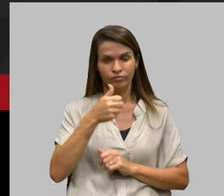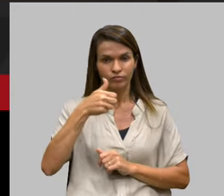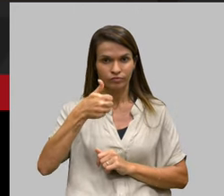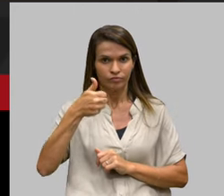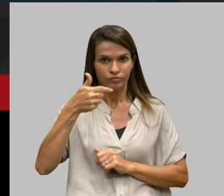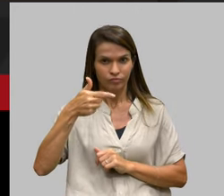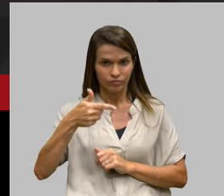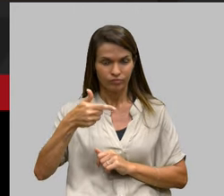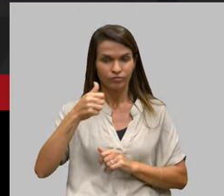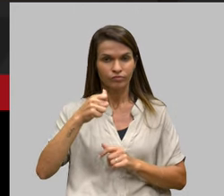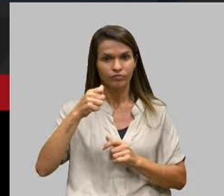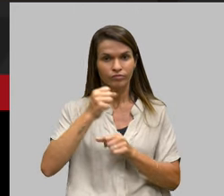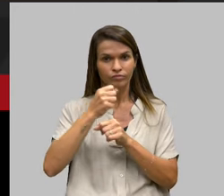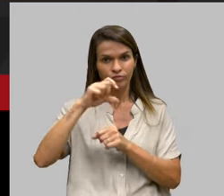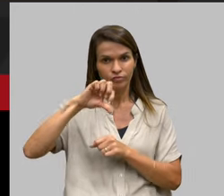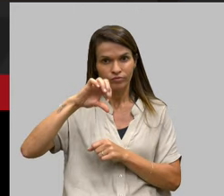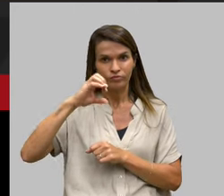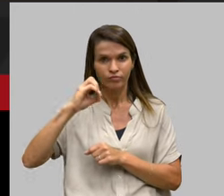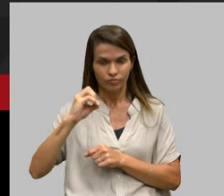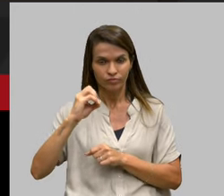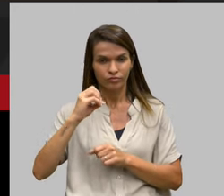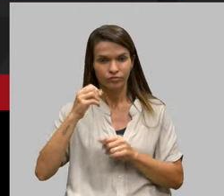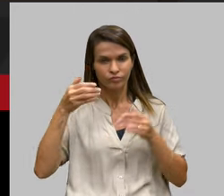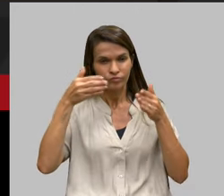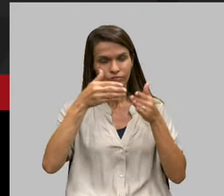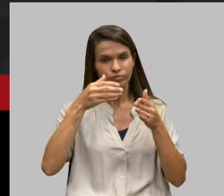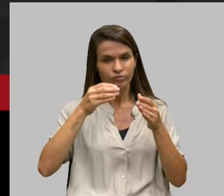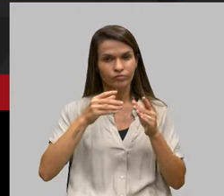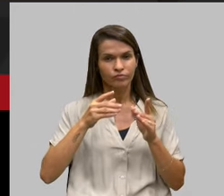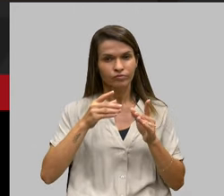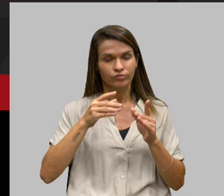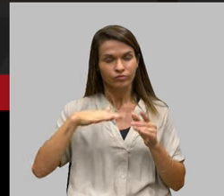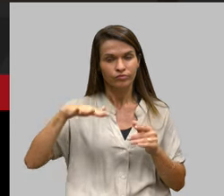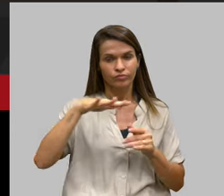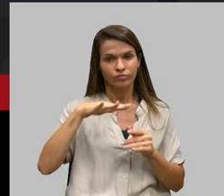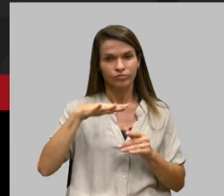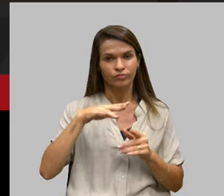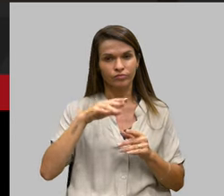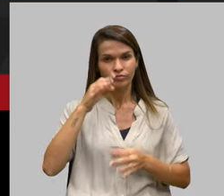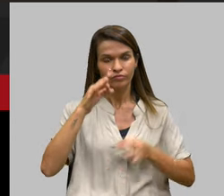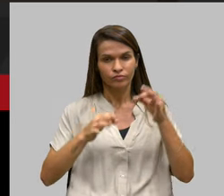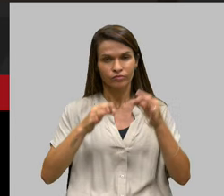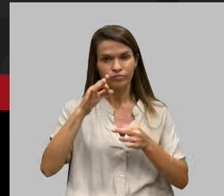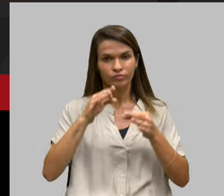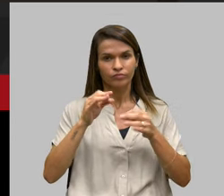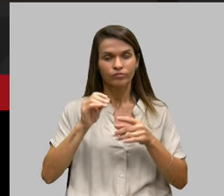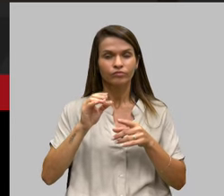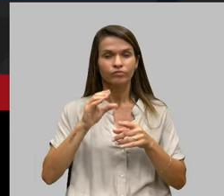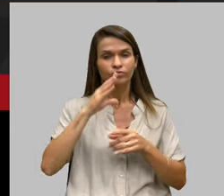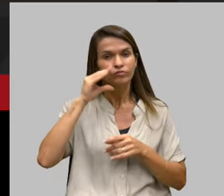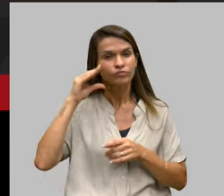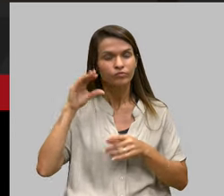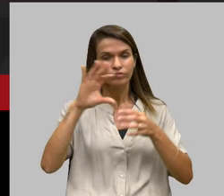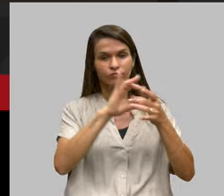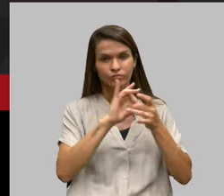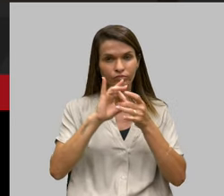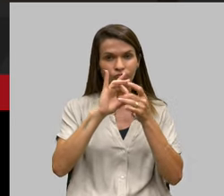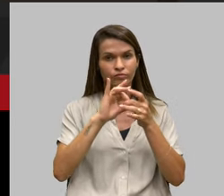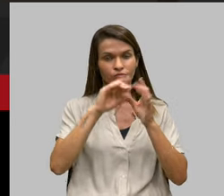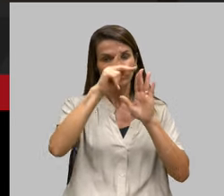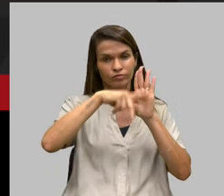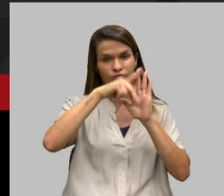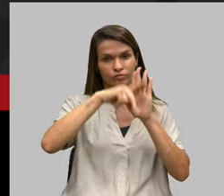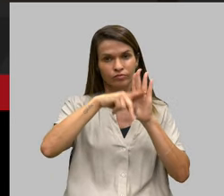90 que dispõe sobre o regime jurídico dos Servidores Públicos civis da União ou seja é o plano de Seguridade Social